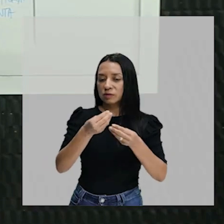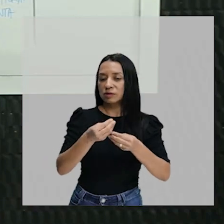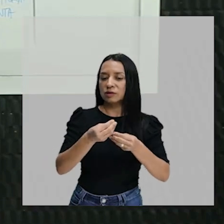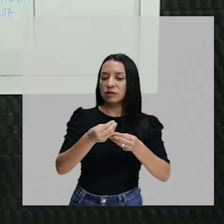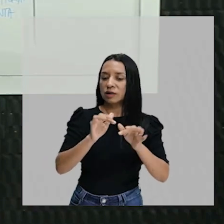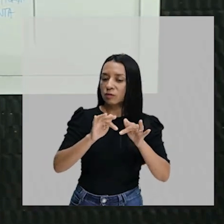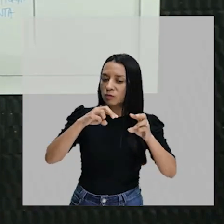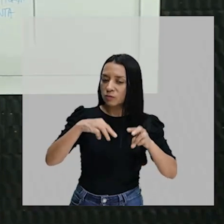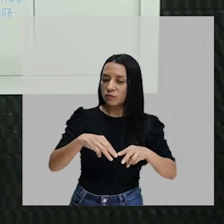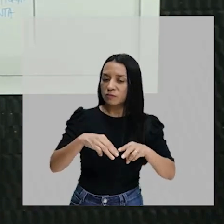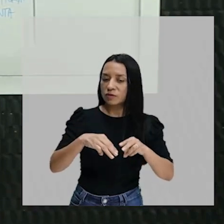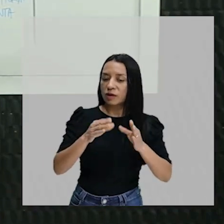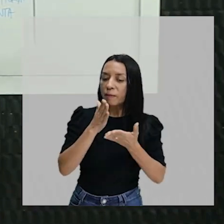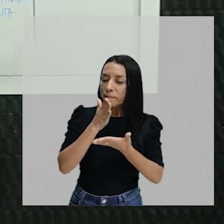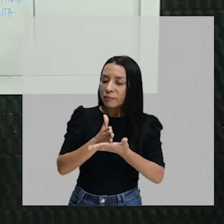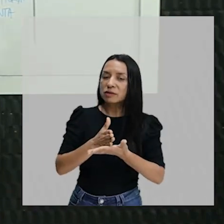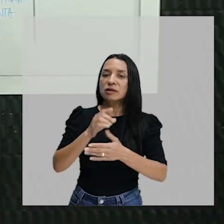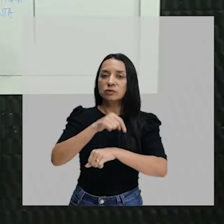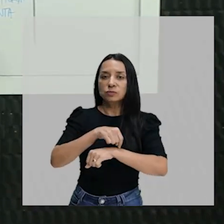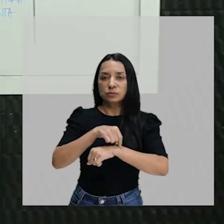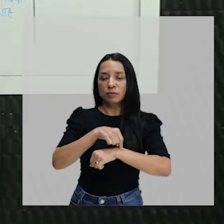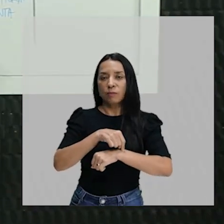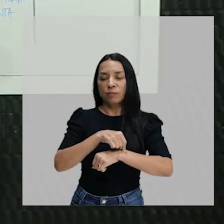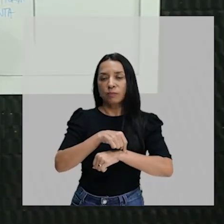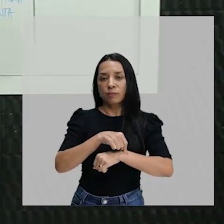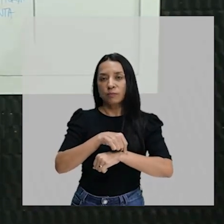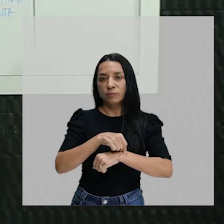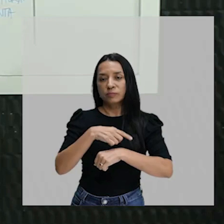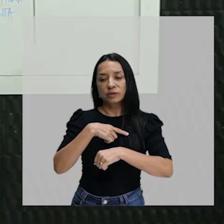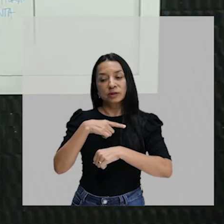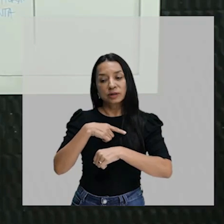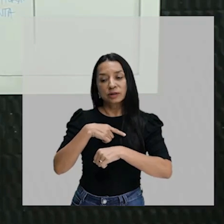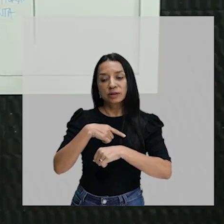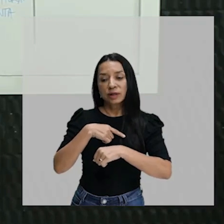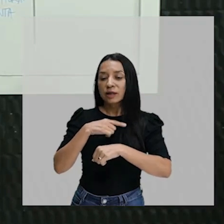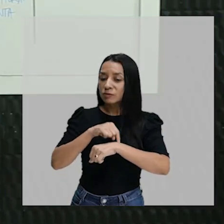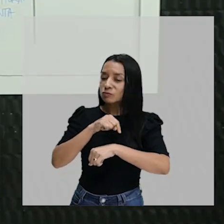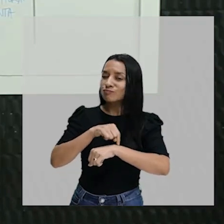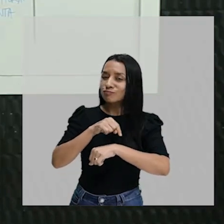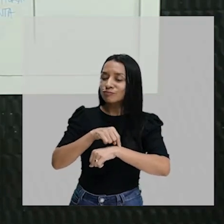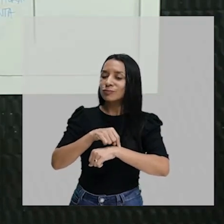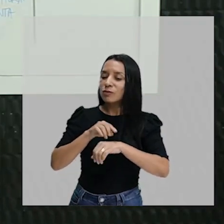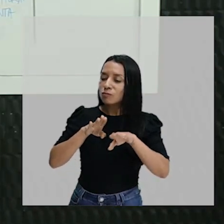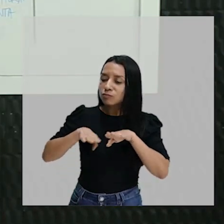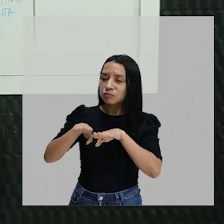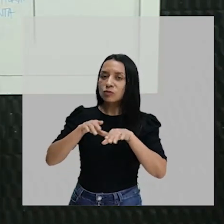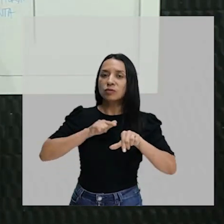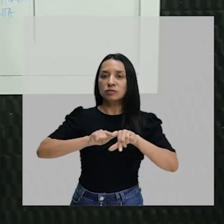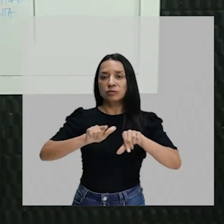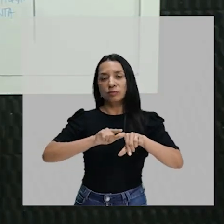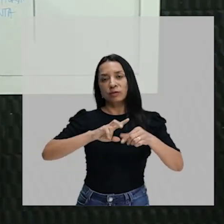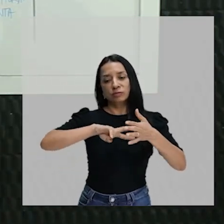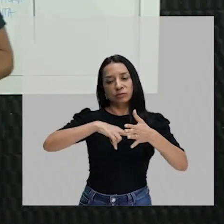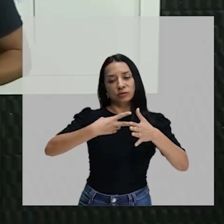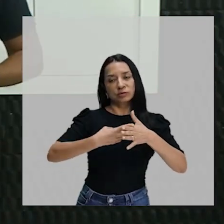na metade do tempo tá considerando que eles têm o mesmo ritmo de trabalho então essa nesse sentido então